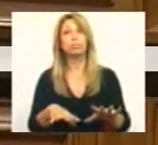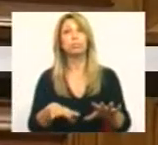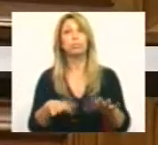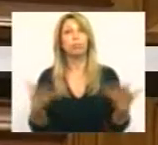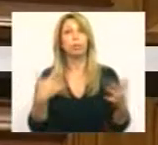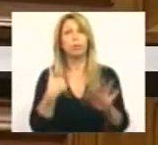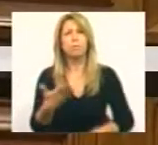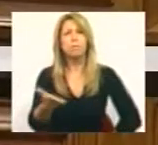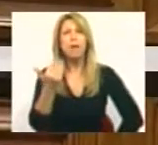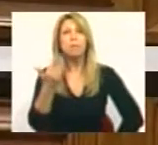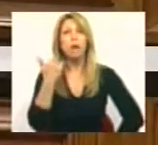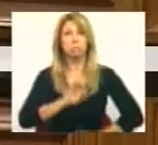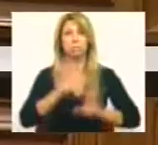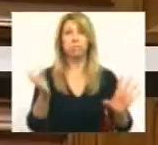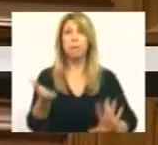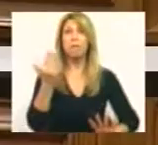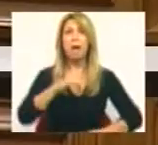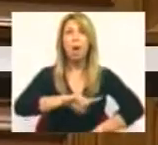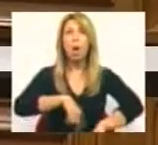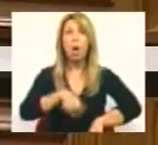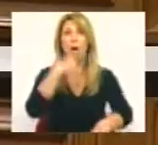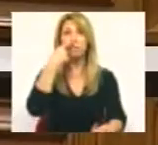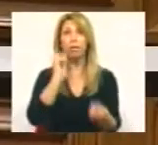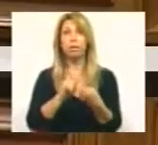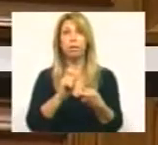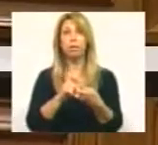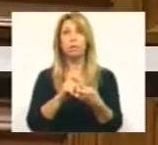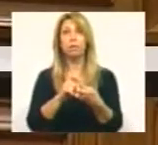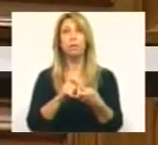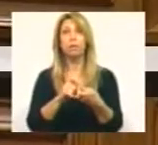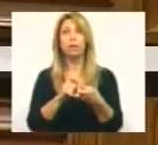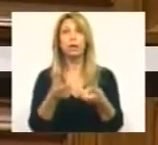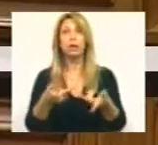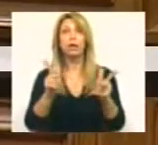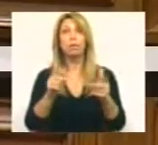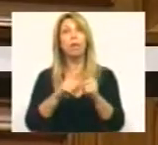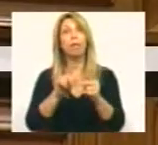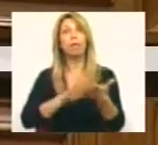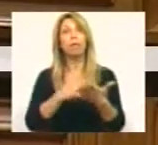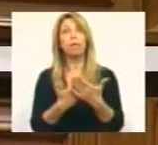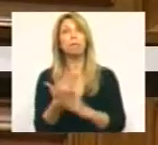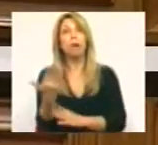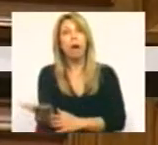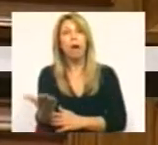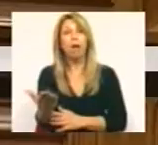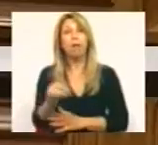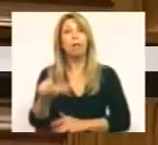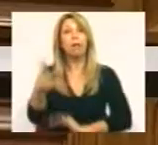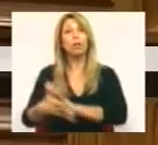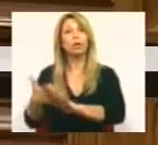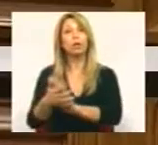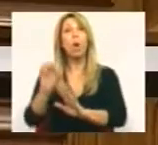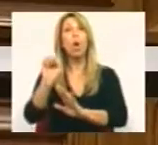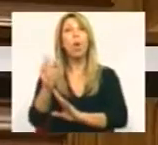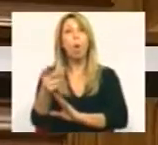clara do número de horas onde há disponibilidade de interpretação de língua gestual ou de legendagem